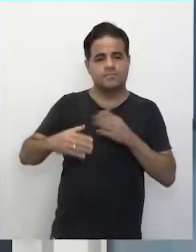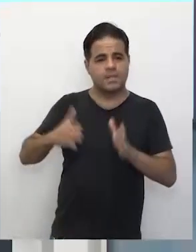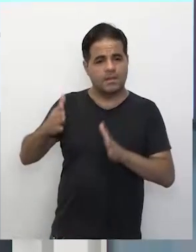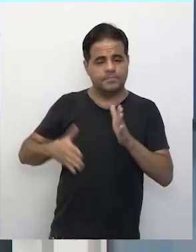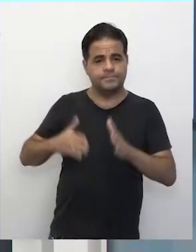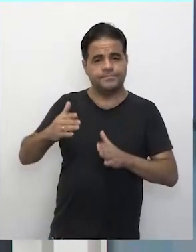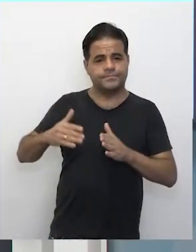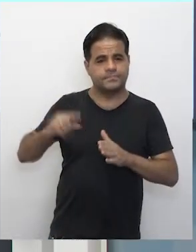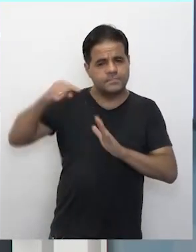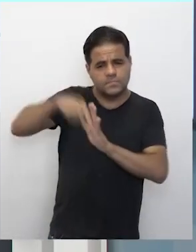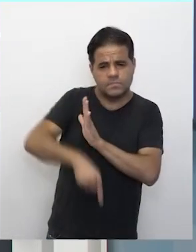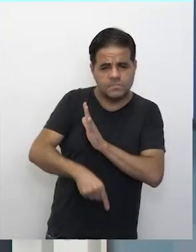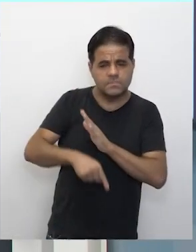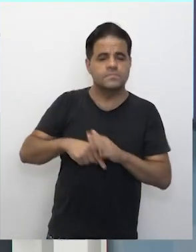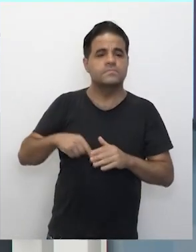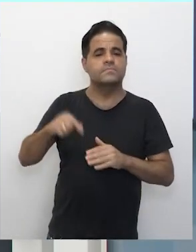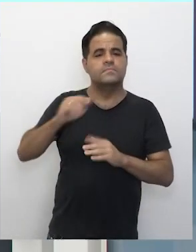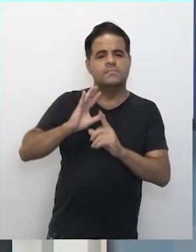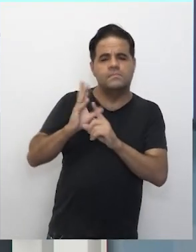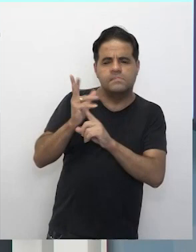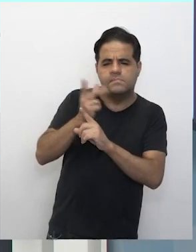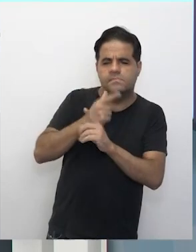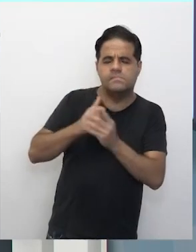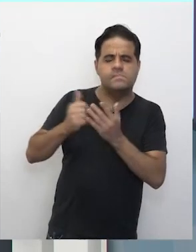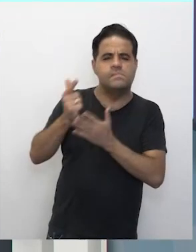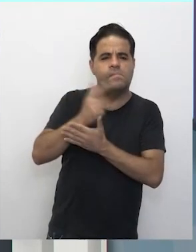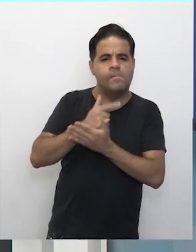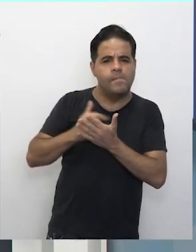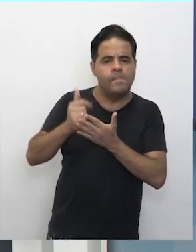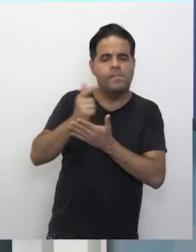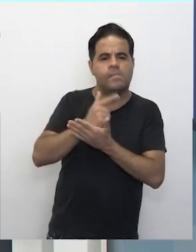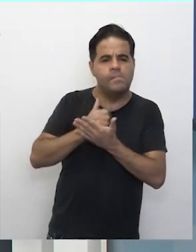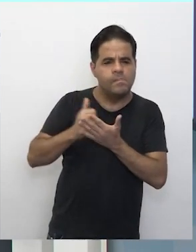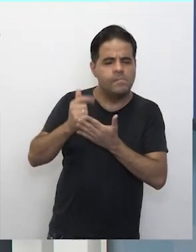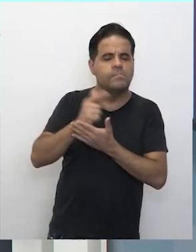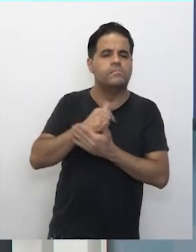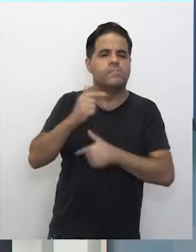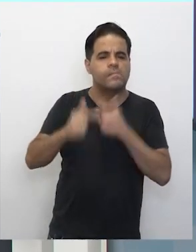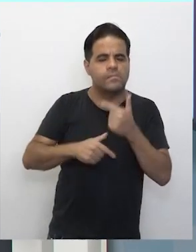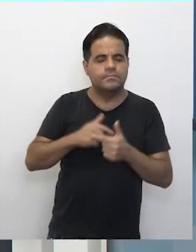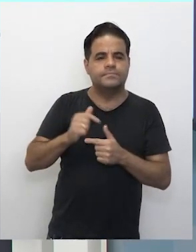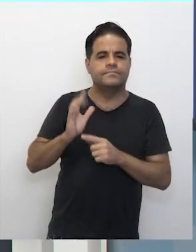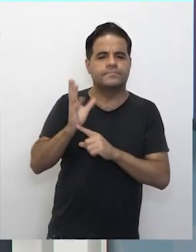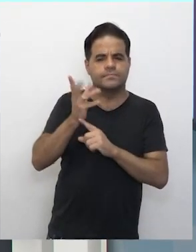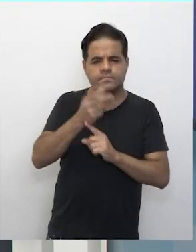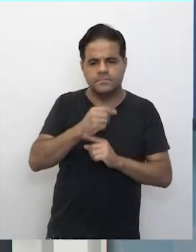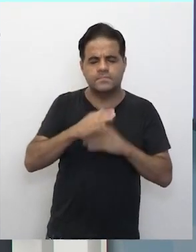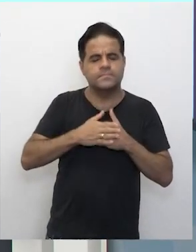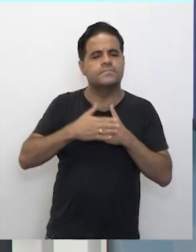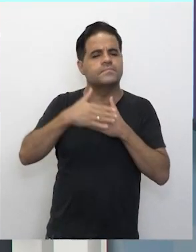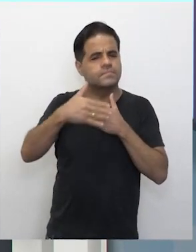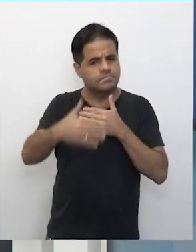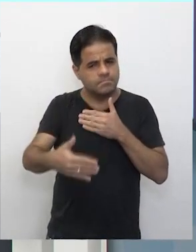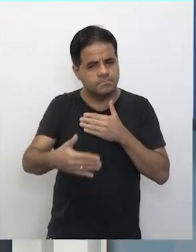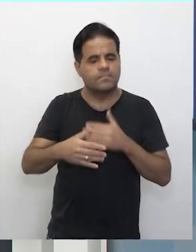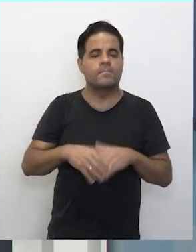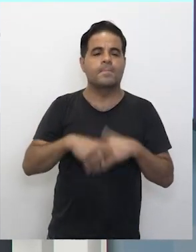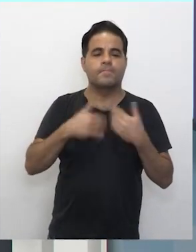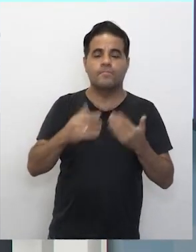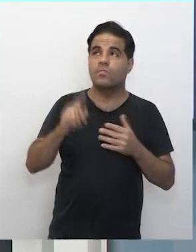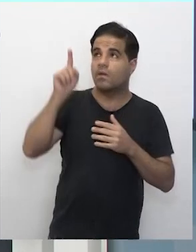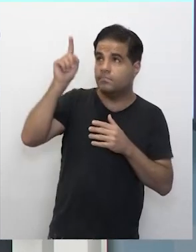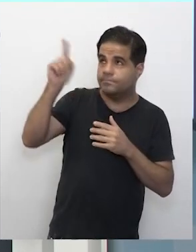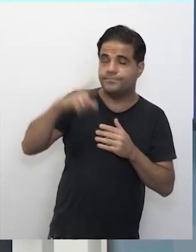essa questão da profundidade na pintura foi muito trabalhada, né? Entre os artistas aí. Então, como eles